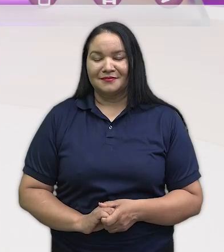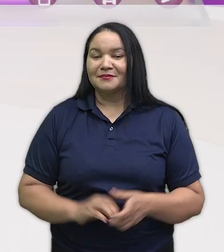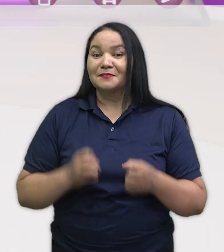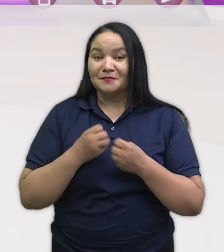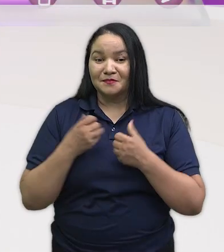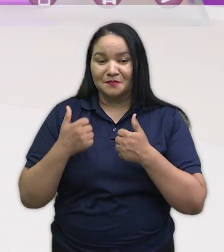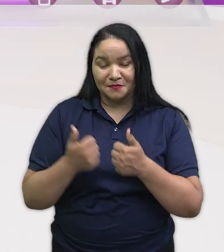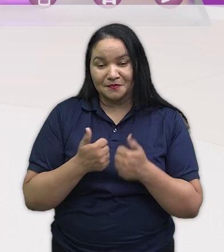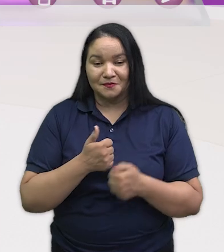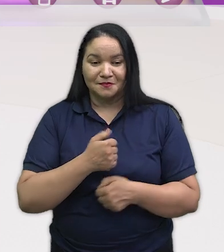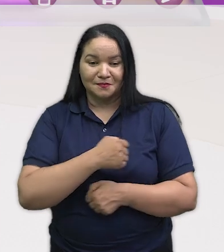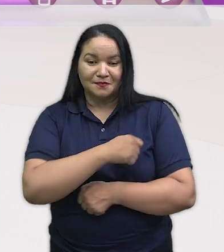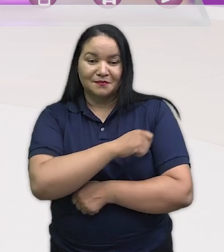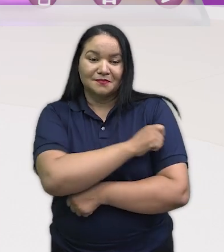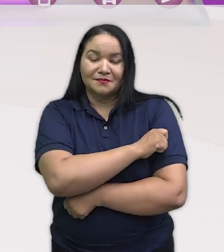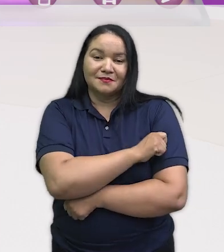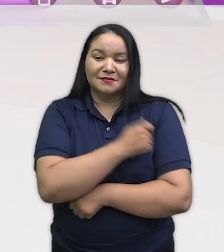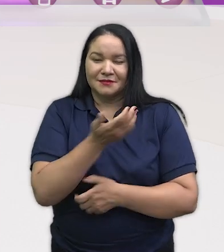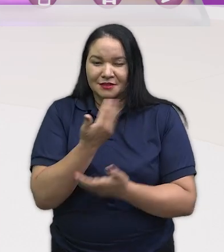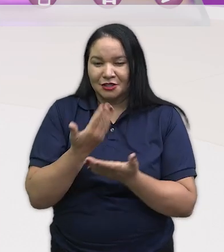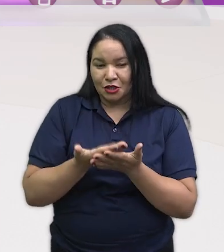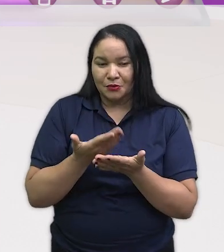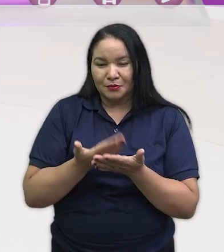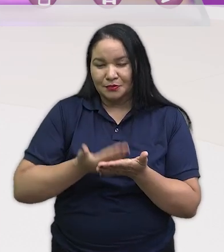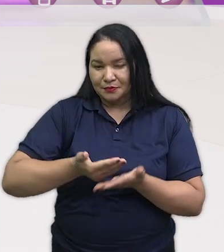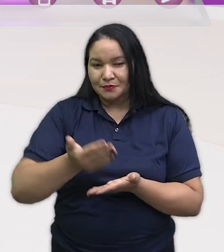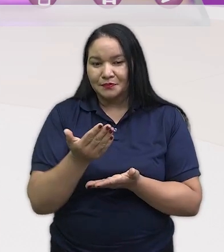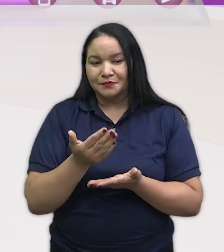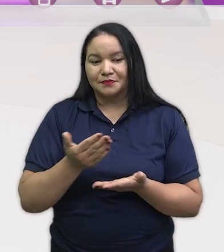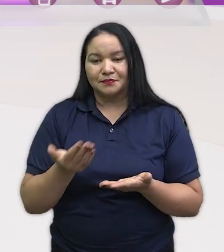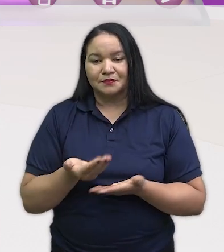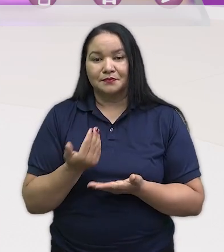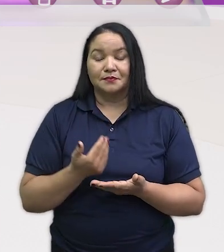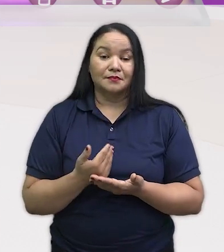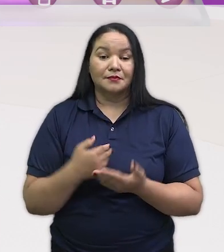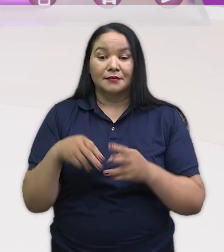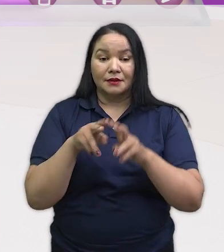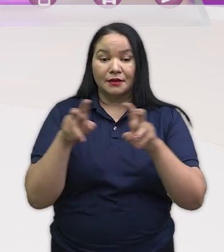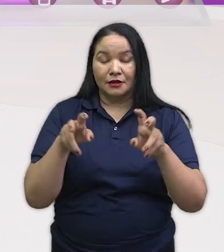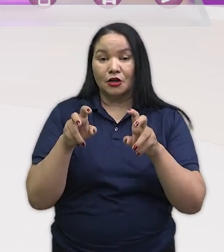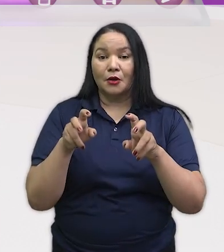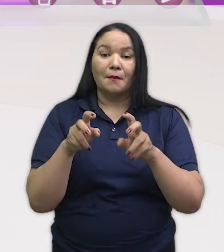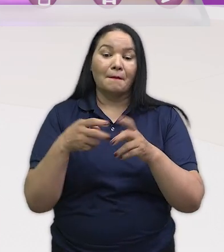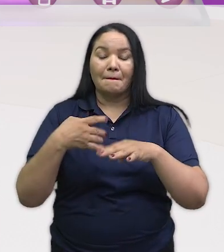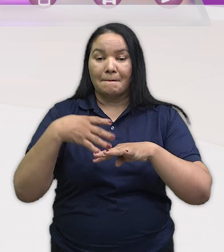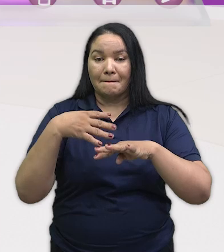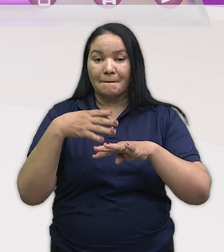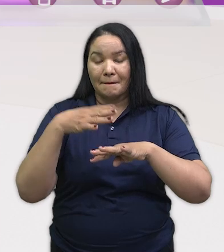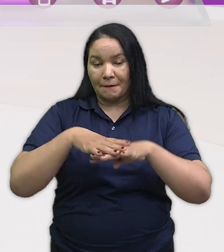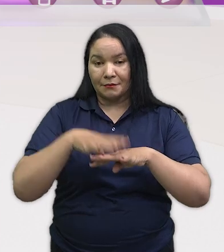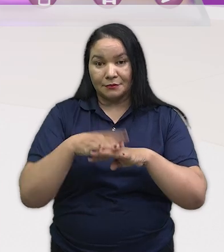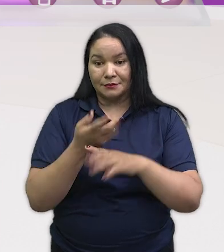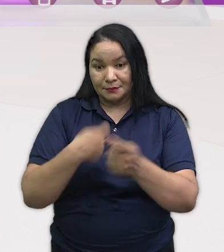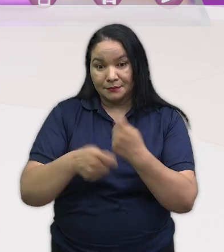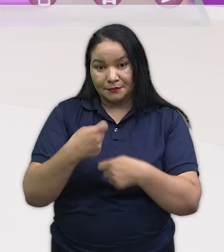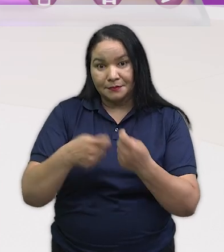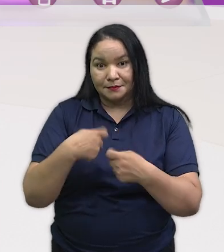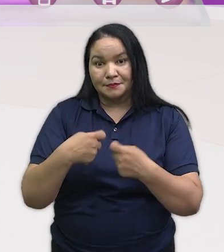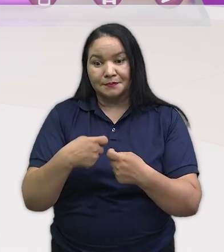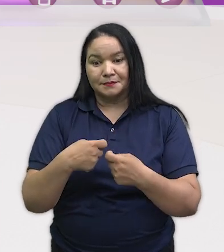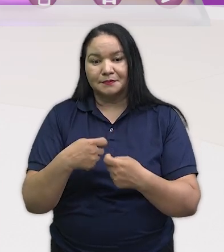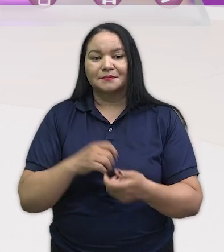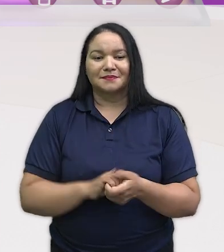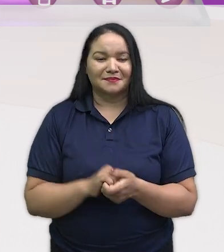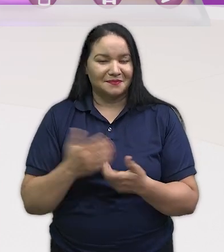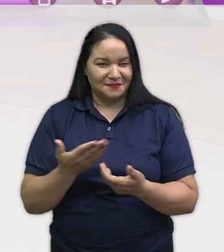Muito bem, meus queridos alunos, vamos aqui dar início na nossa aula. Olha só, pessoal, vamos falar de matemática financeira, tá bom? E olha só,